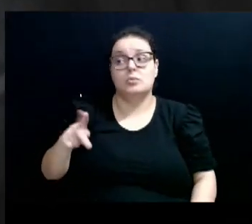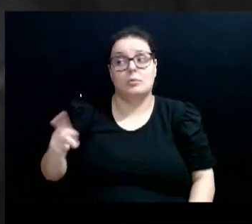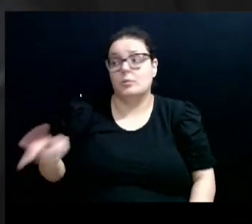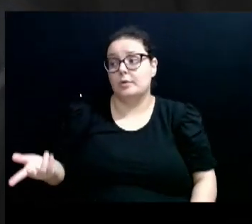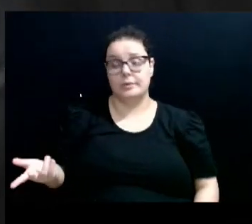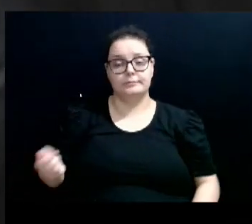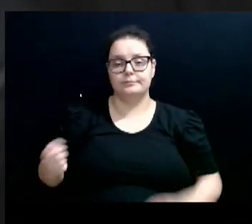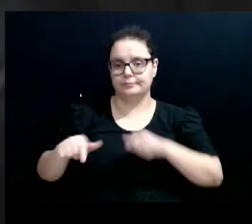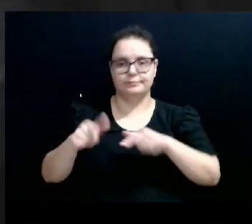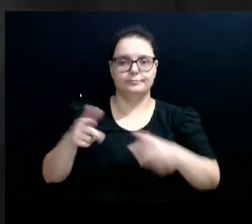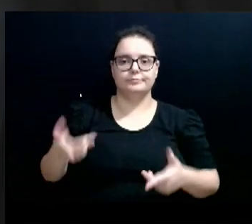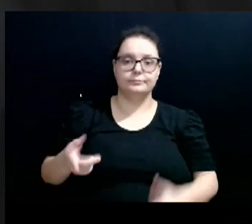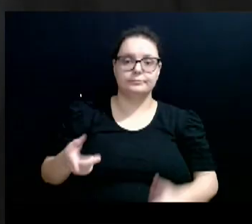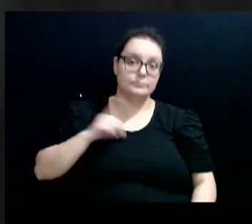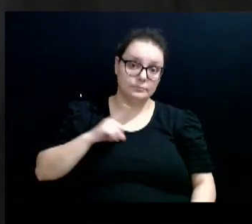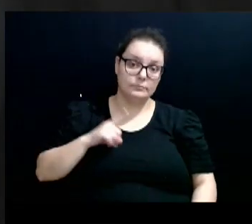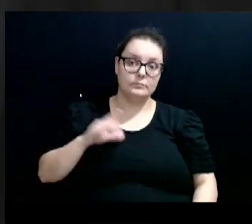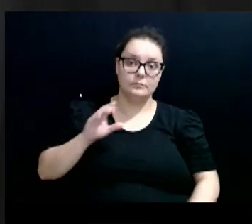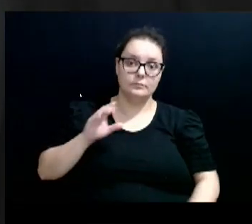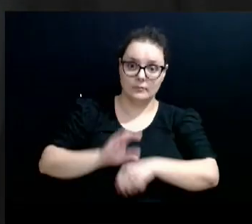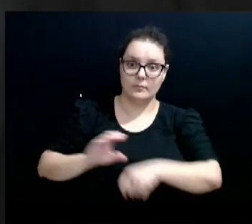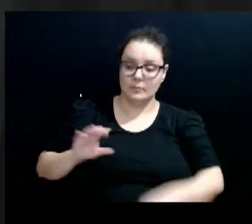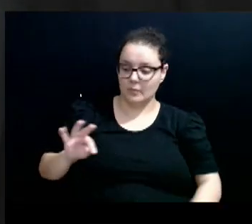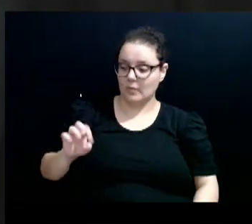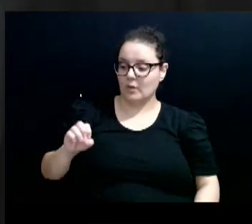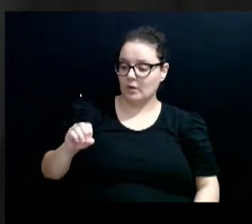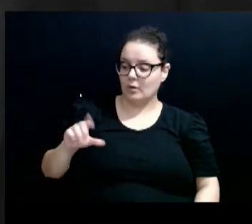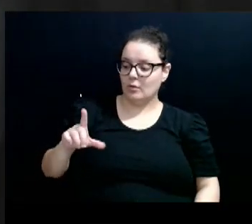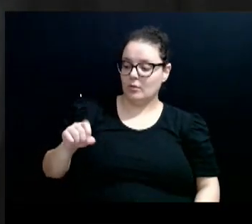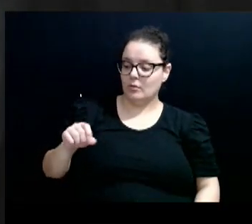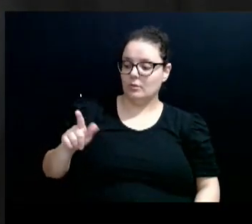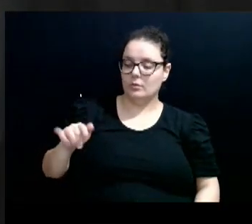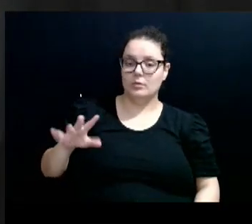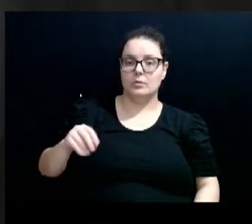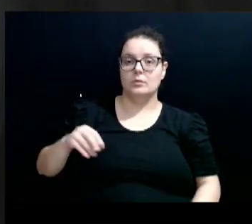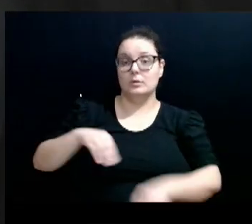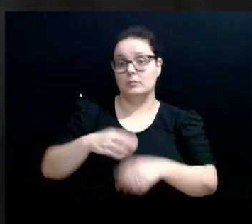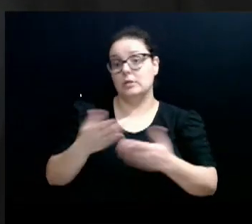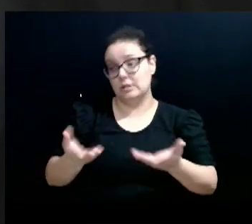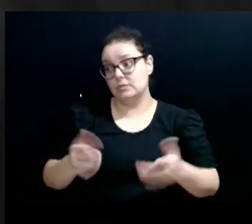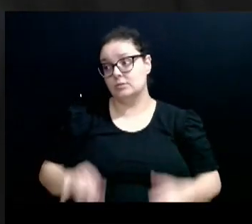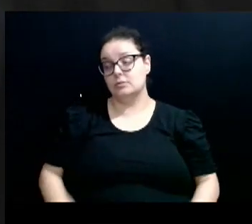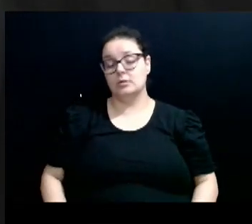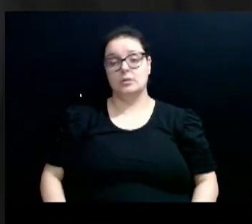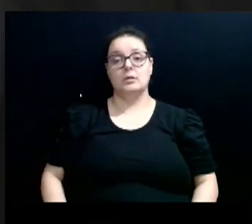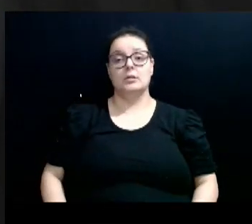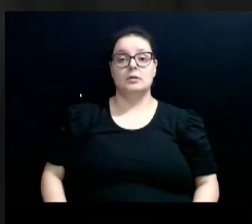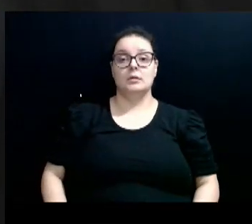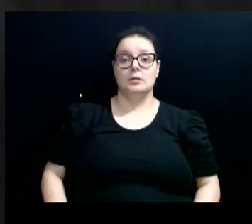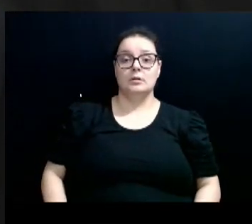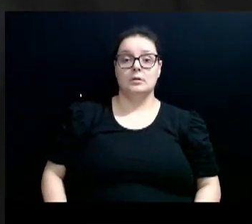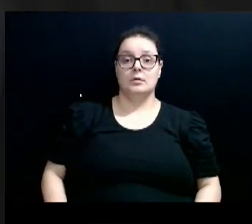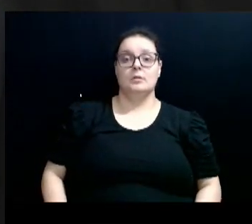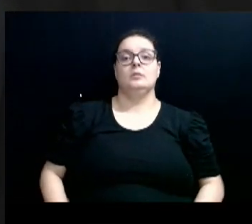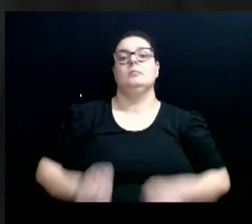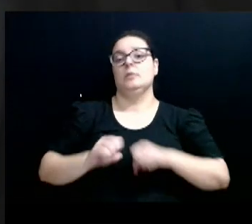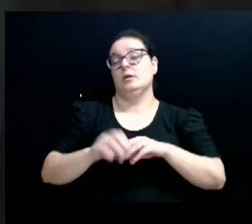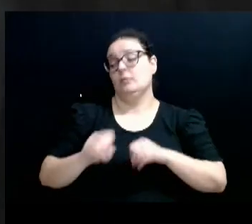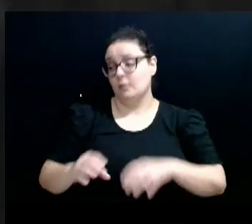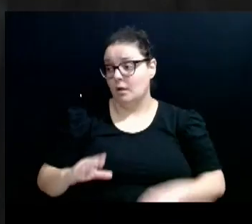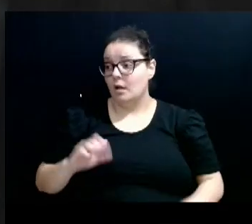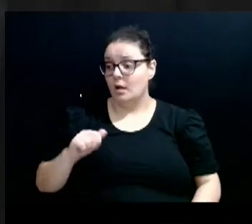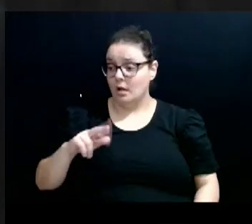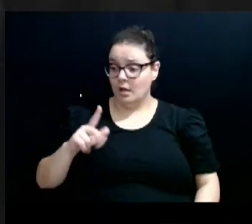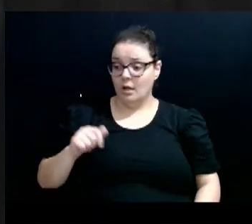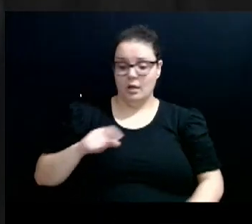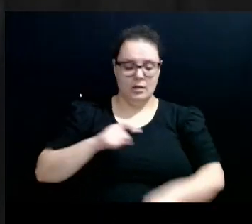tenho o curso de teologia, eles acabaram me encaminhando para isso. Então você dá as suas aulas, sua carga horária, e